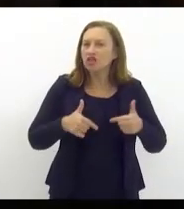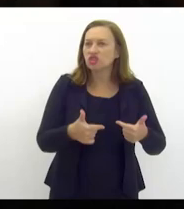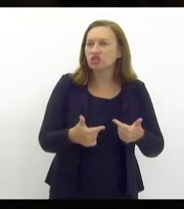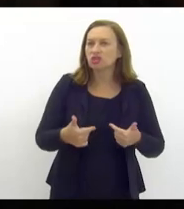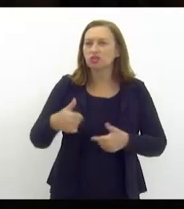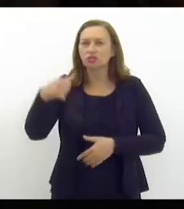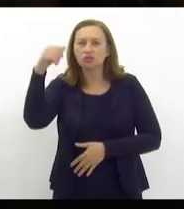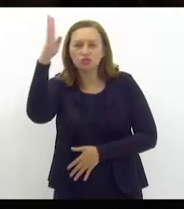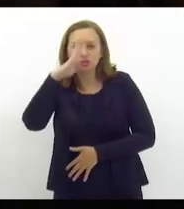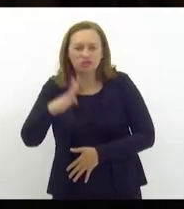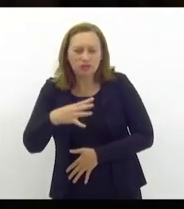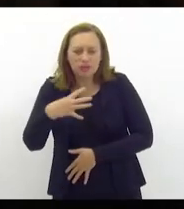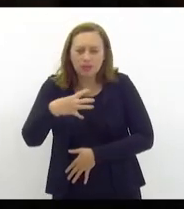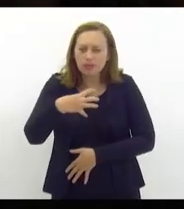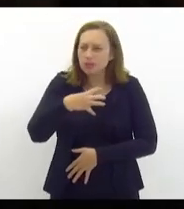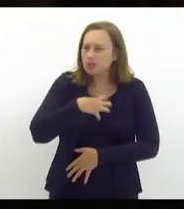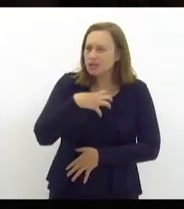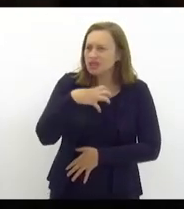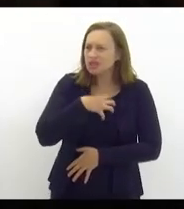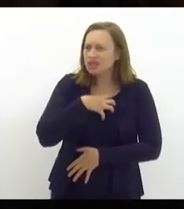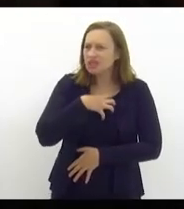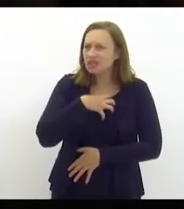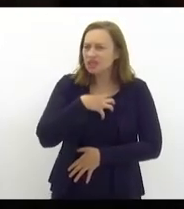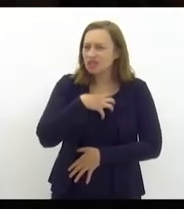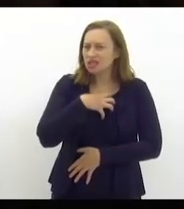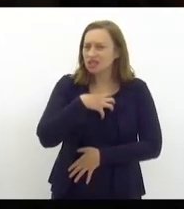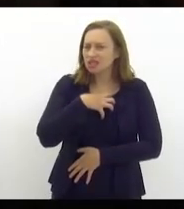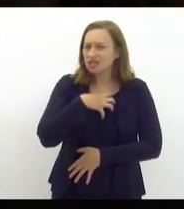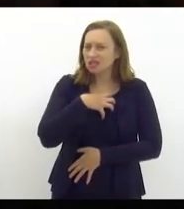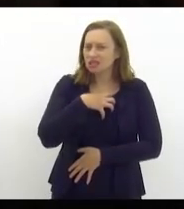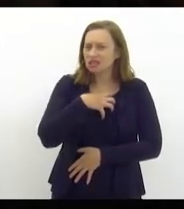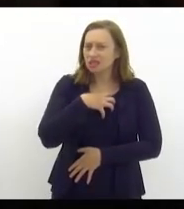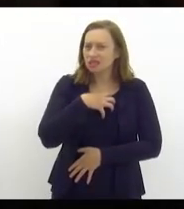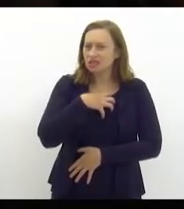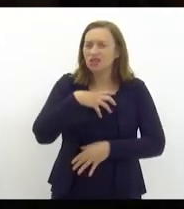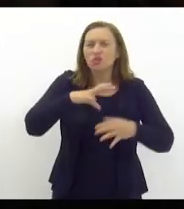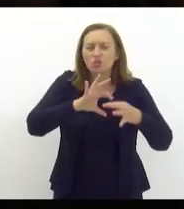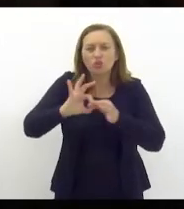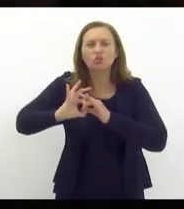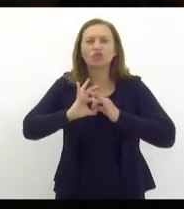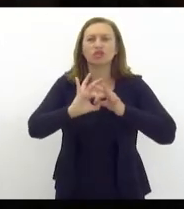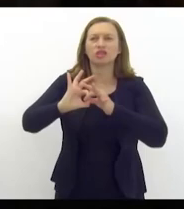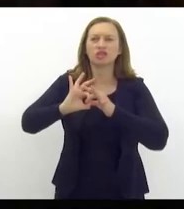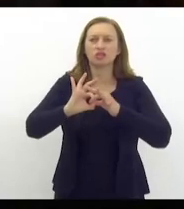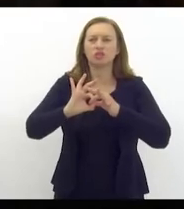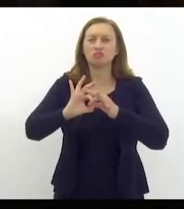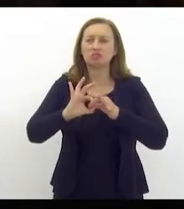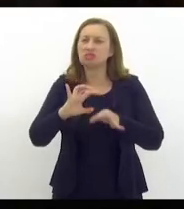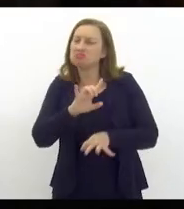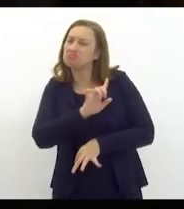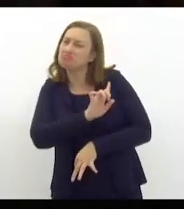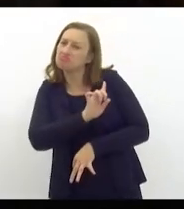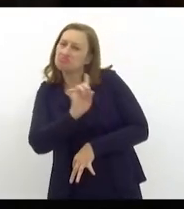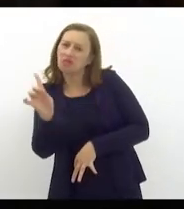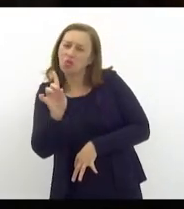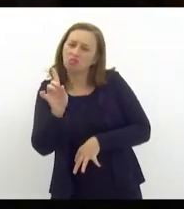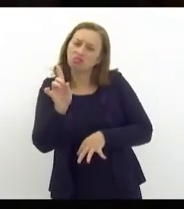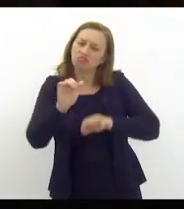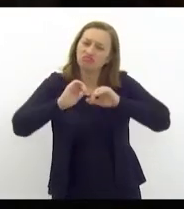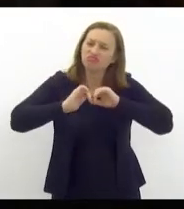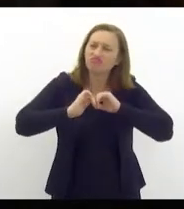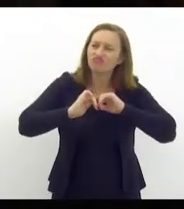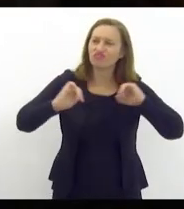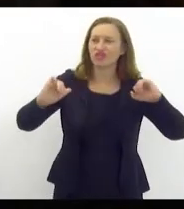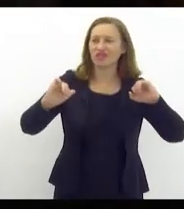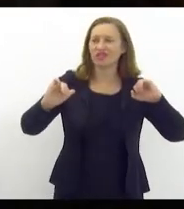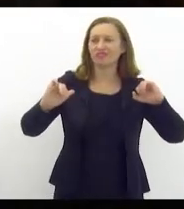de fato, membros de uma nação unida e não dividida.